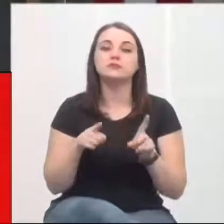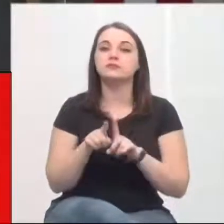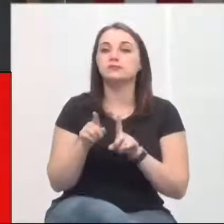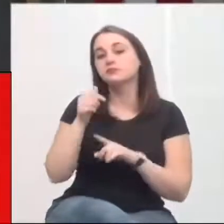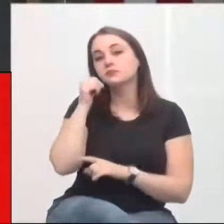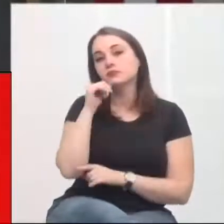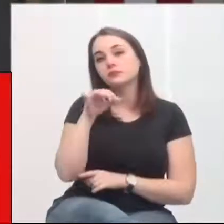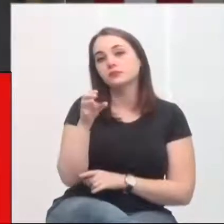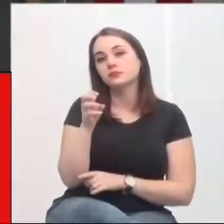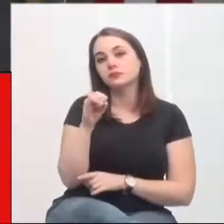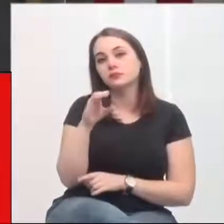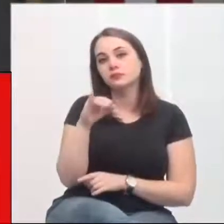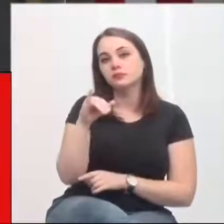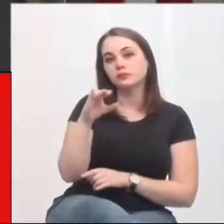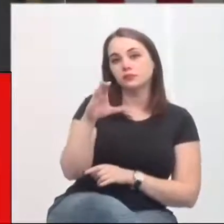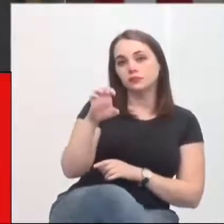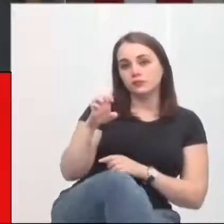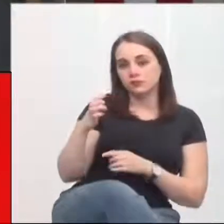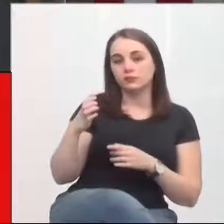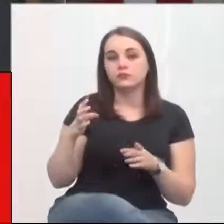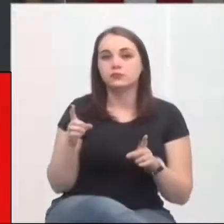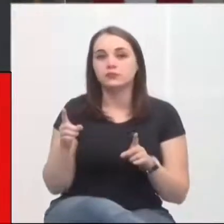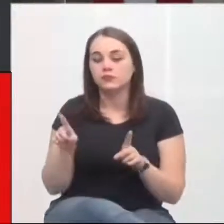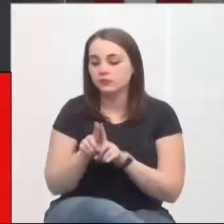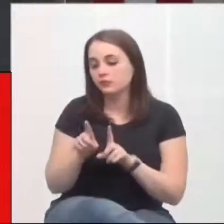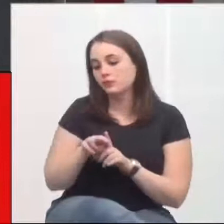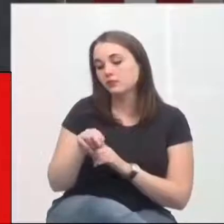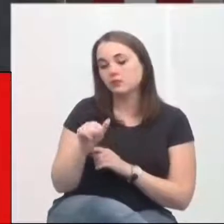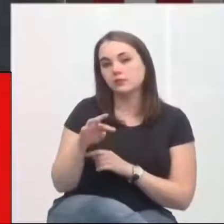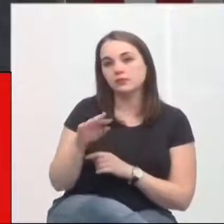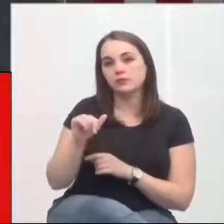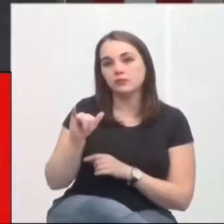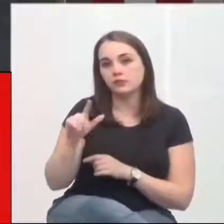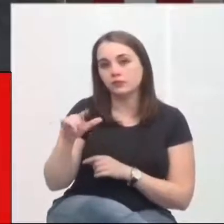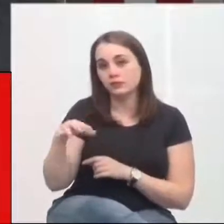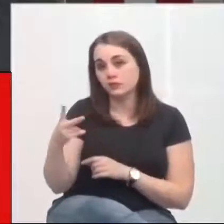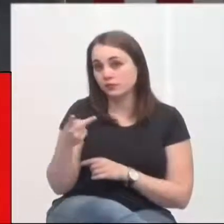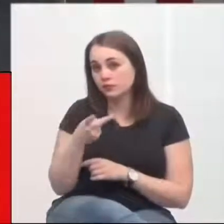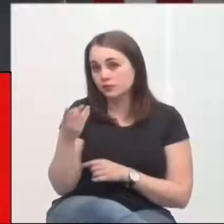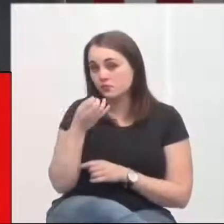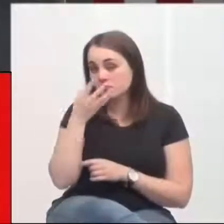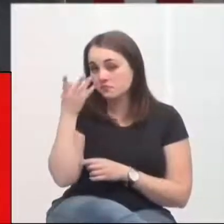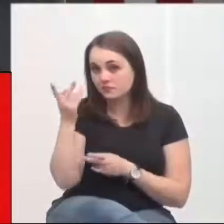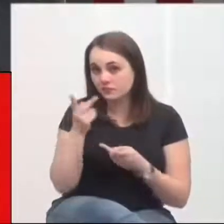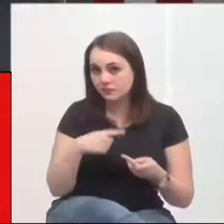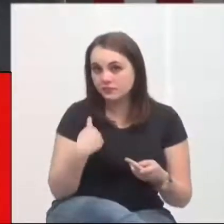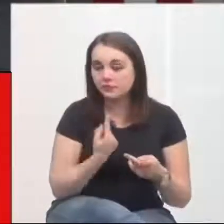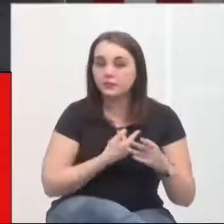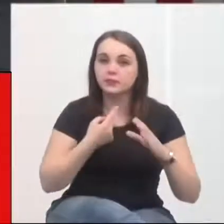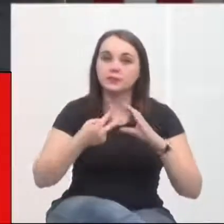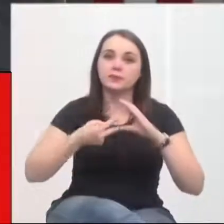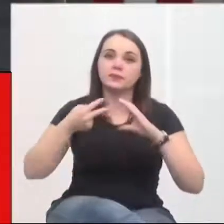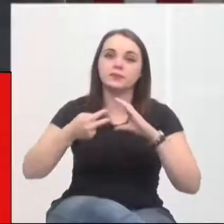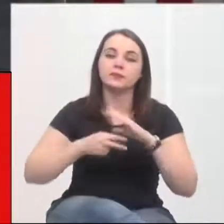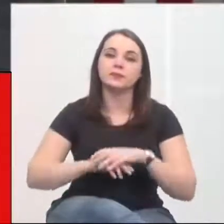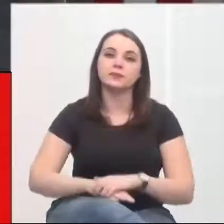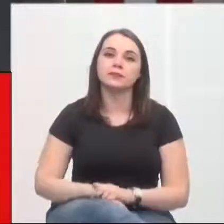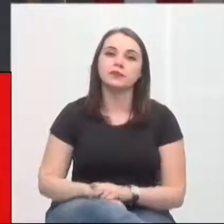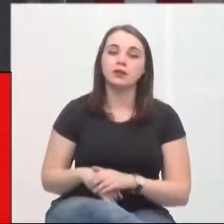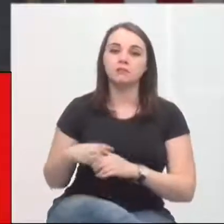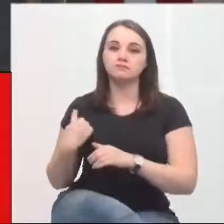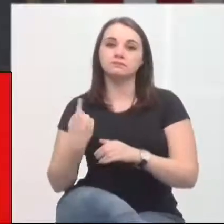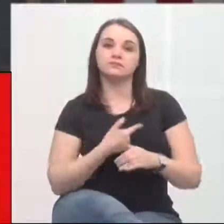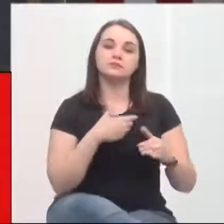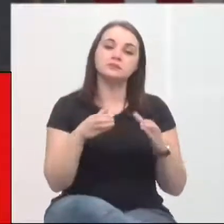Joyce, também Natália, vocês são bem-vindos à nossa casa. E nós, da Comissão de